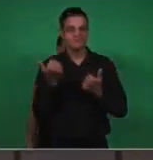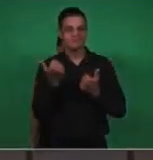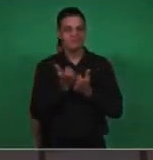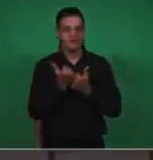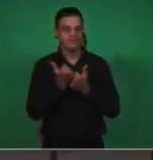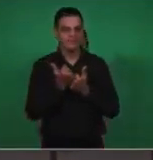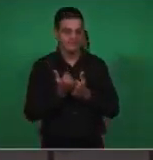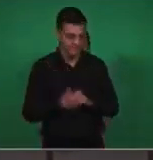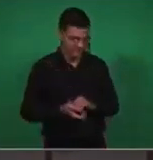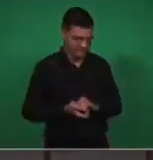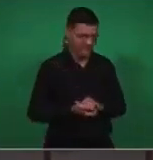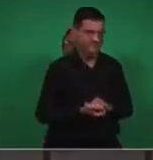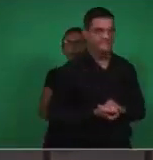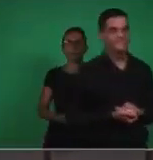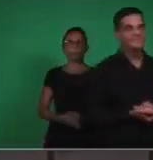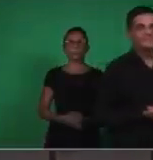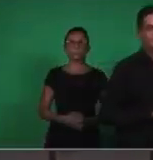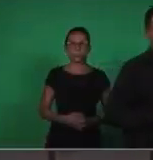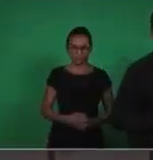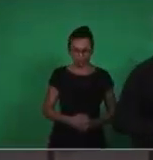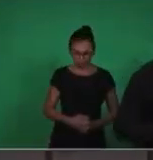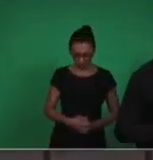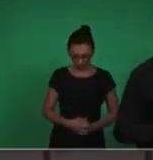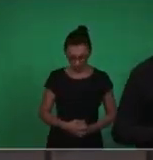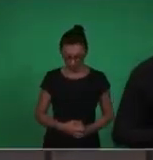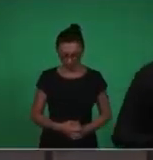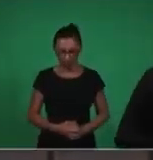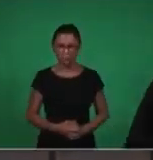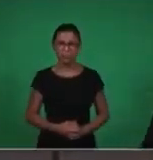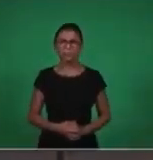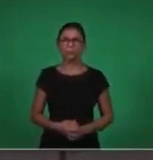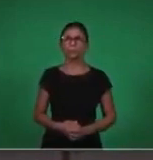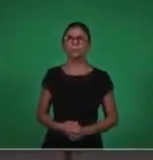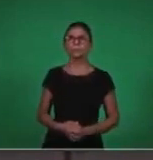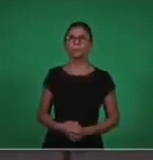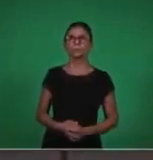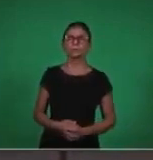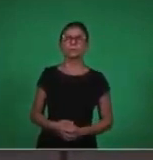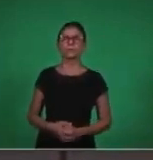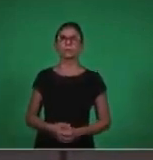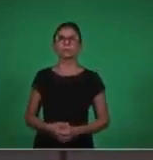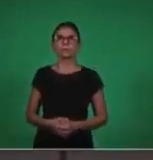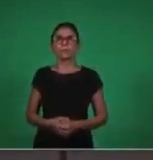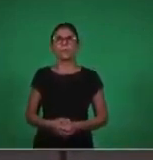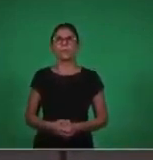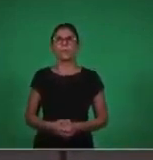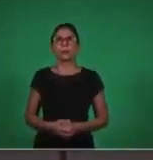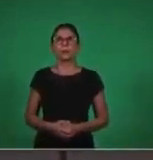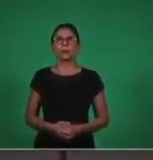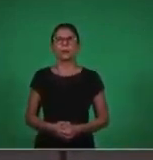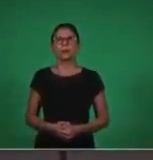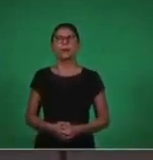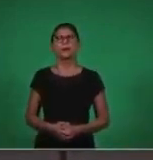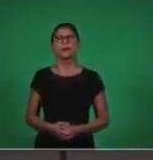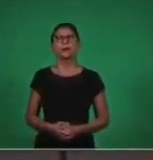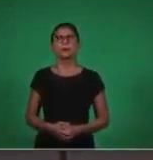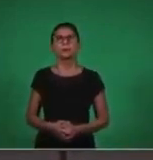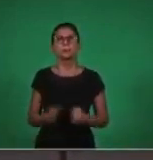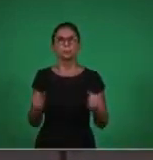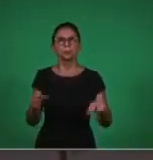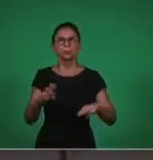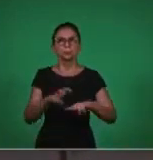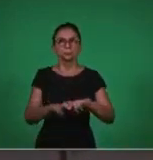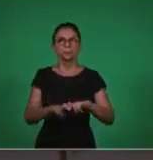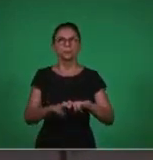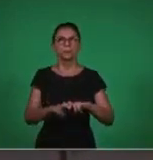Não. Ah, senhor, os demais que não estão aqui podem se assentar dos outros lugares, não é?